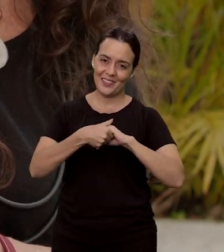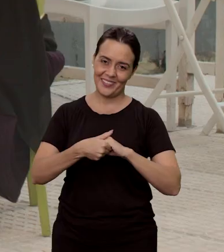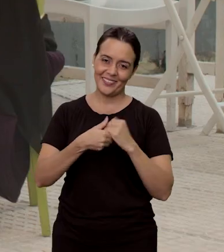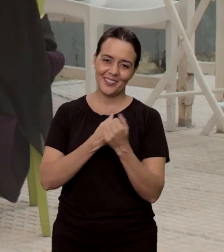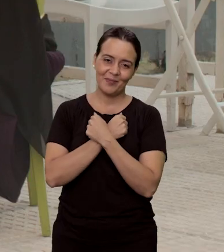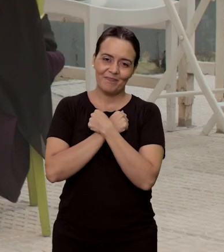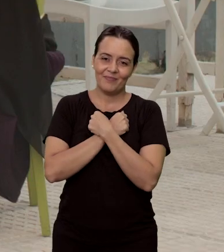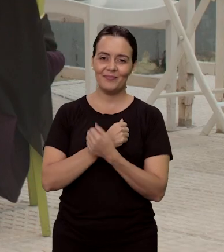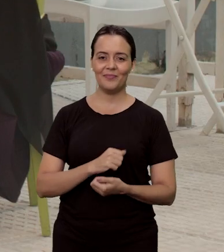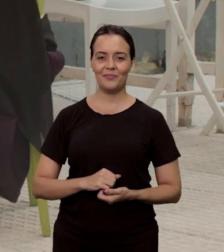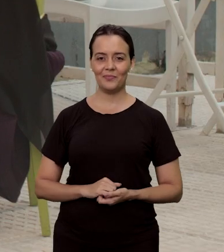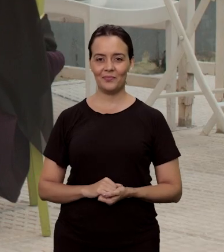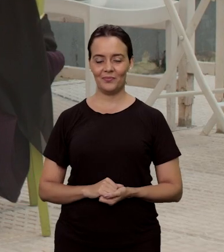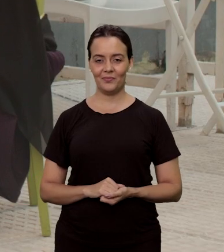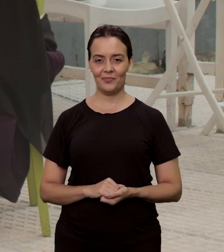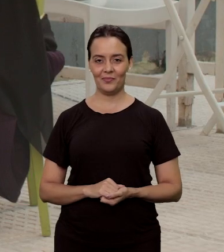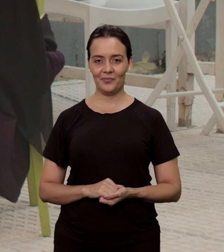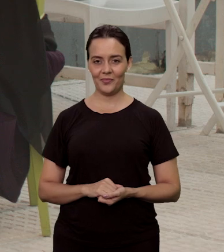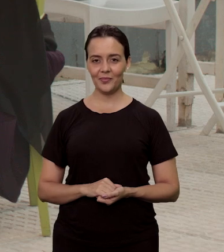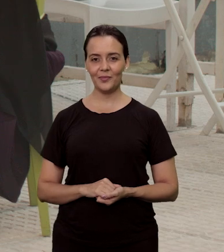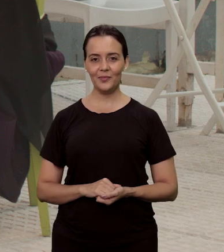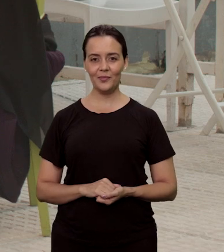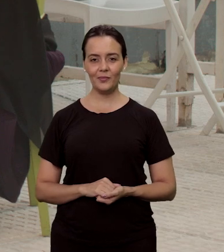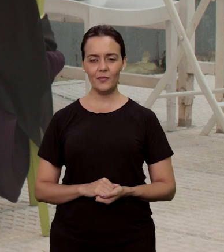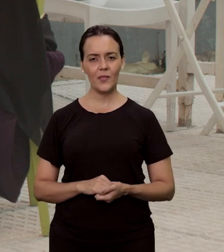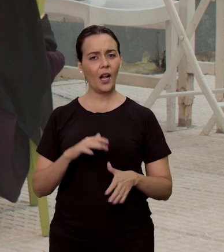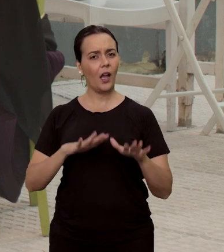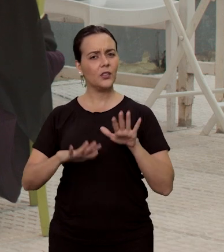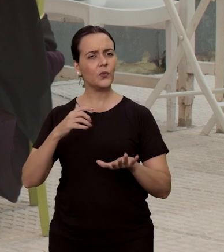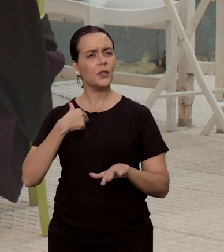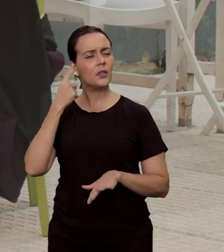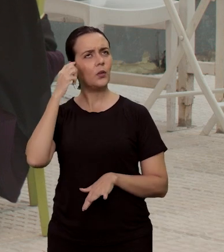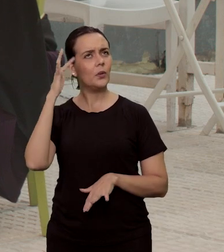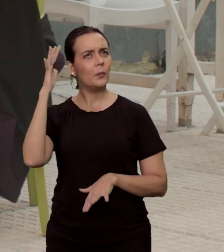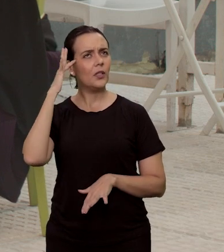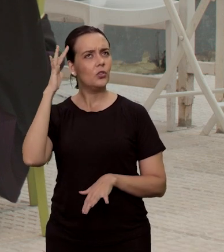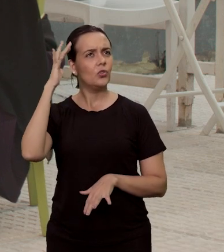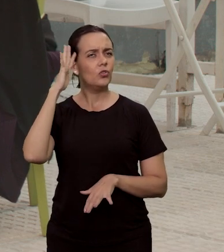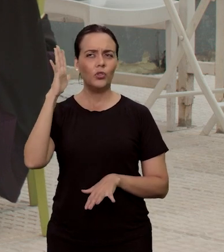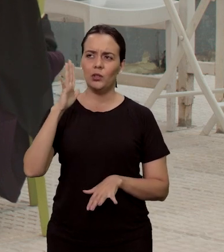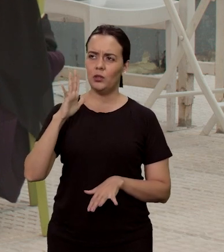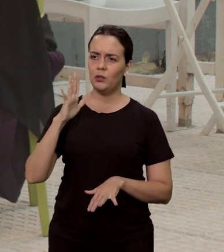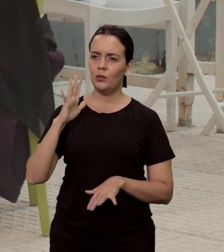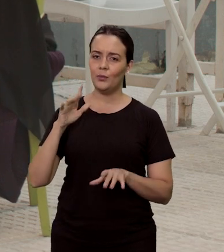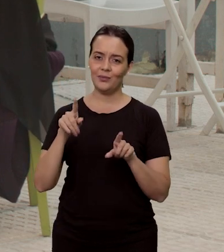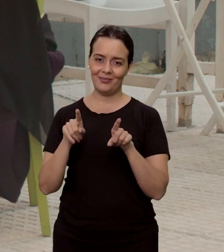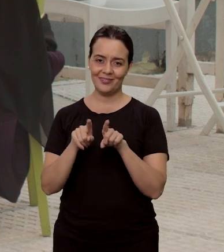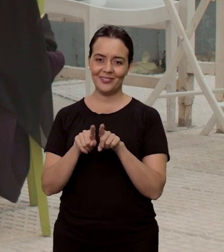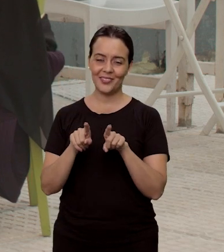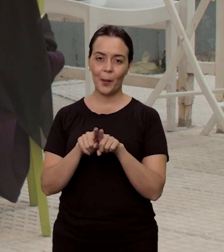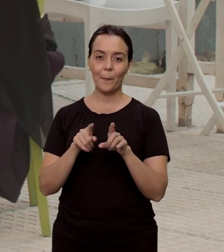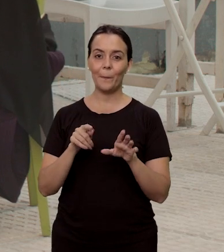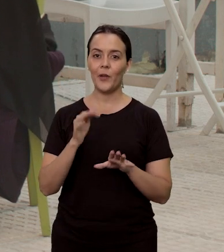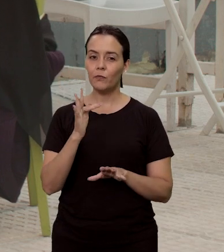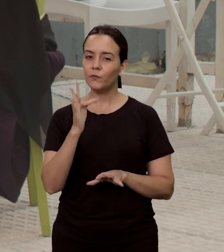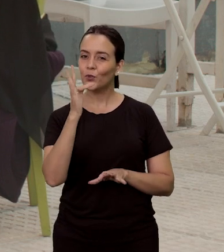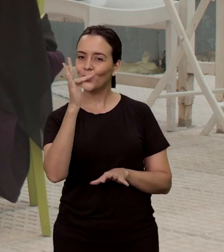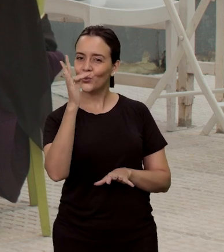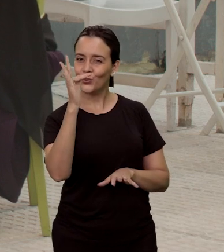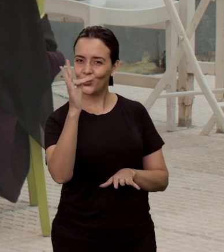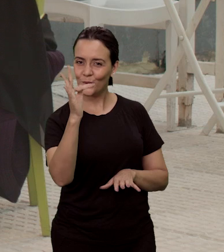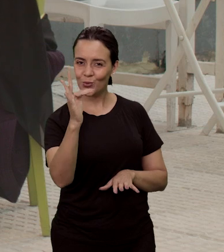convite. E às vezes eu imagino que, de mim falam, imagino que de ti também, à frente do tempo, o que